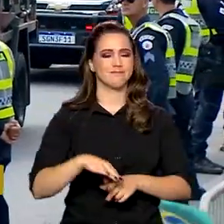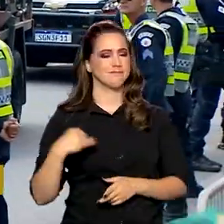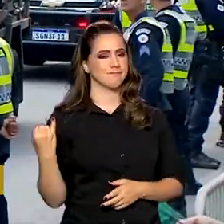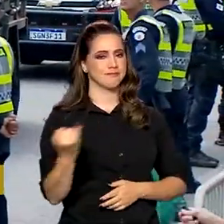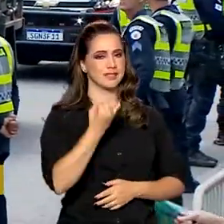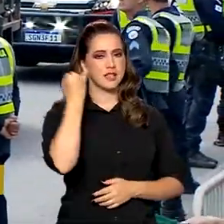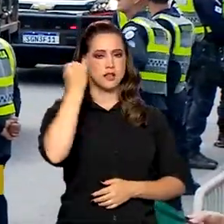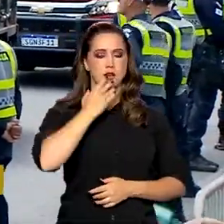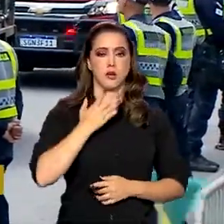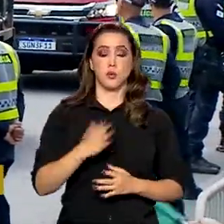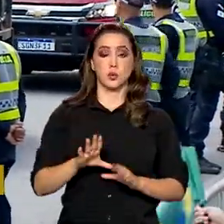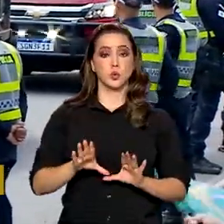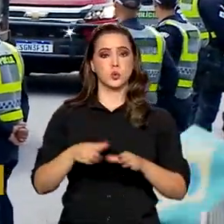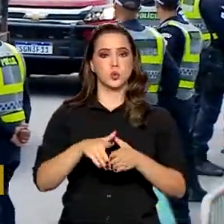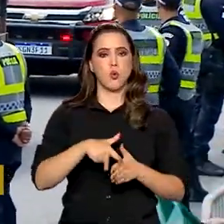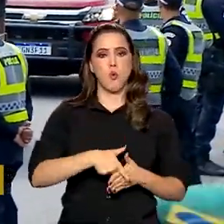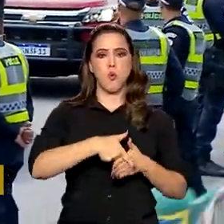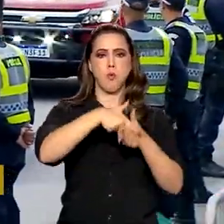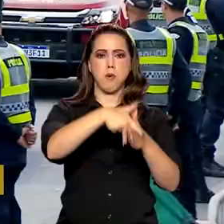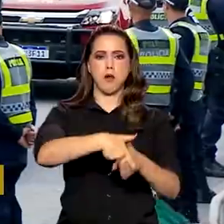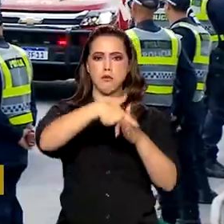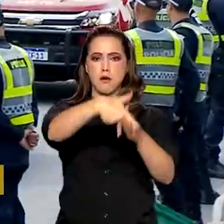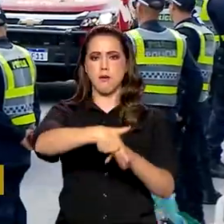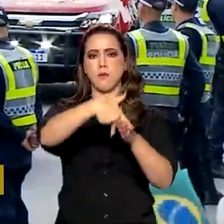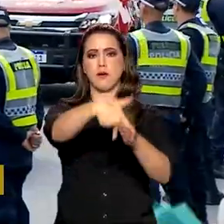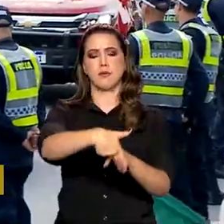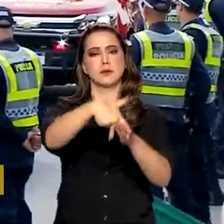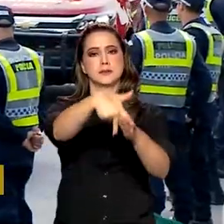imponência dos regimentos de cavalaria.